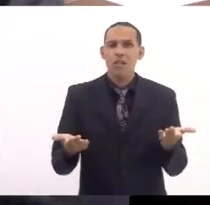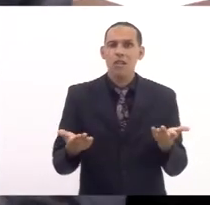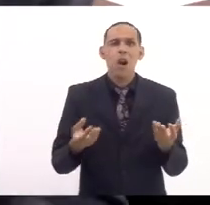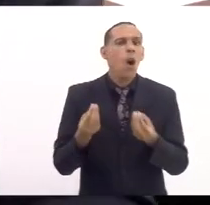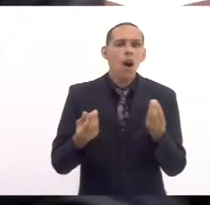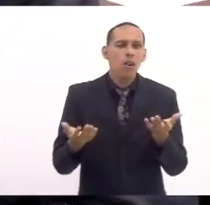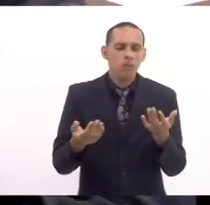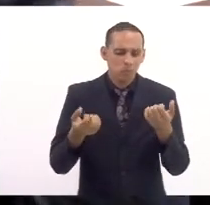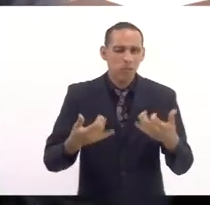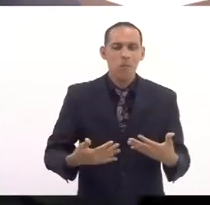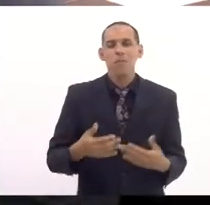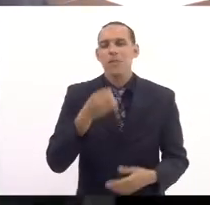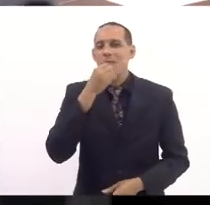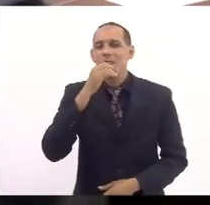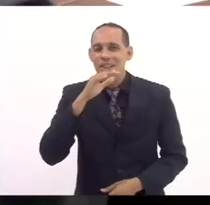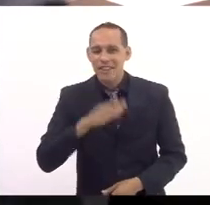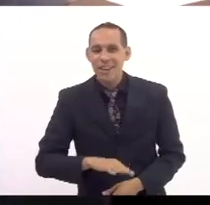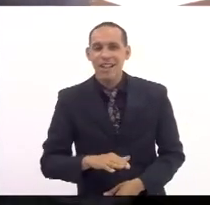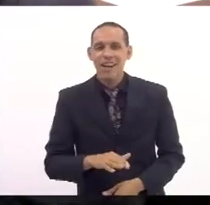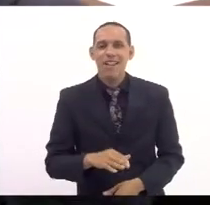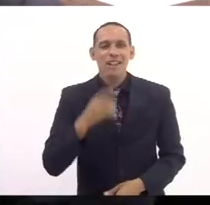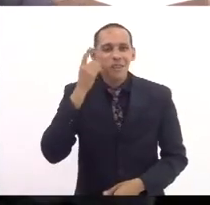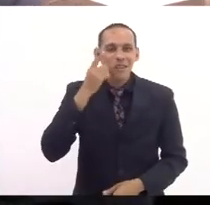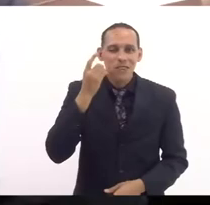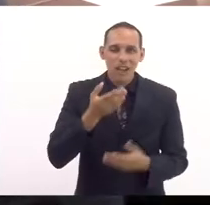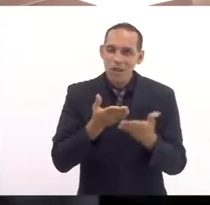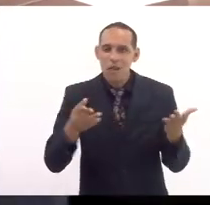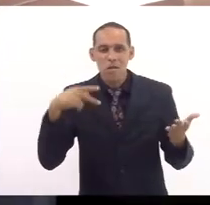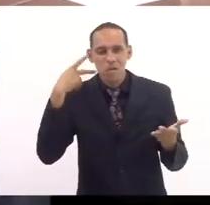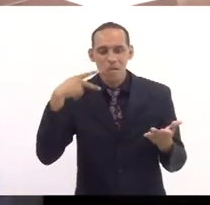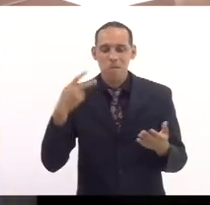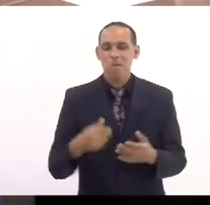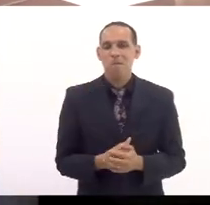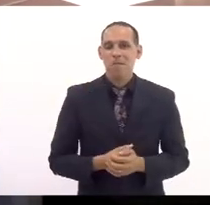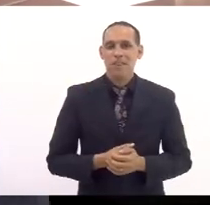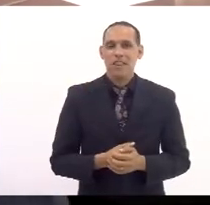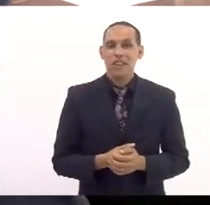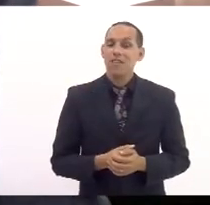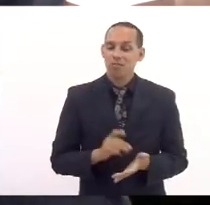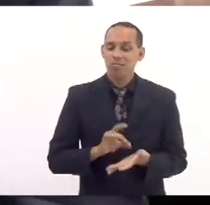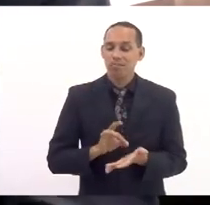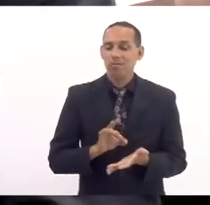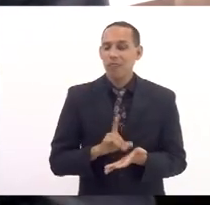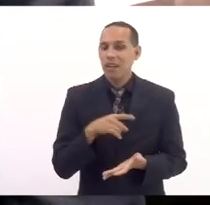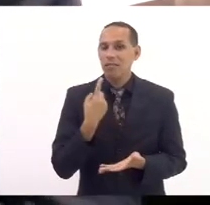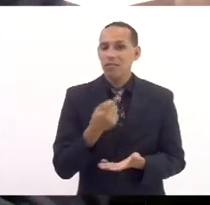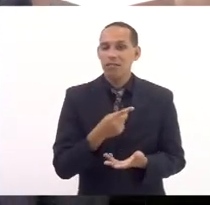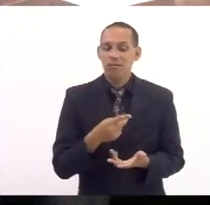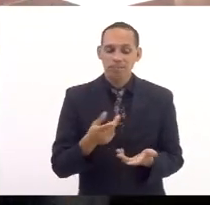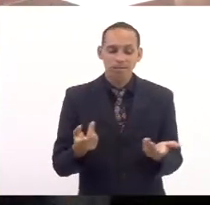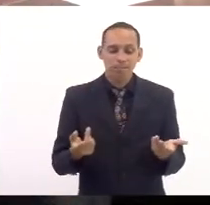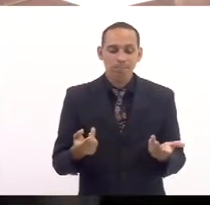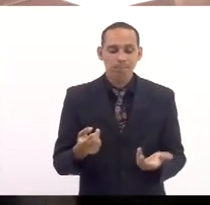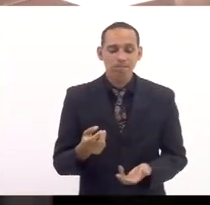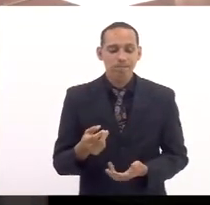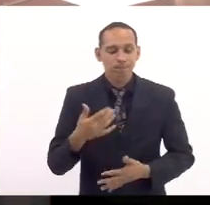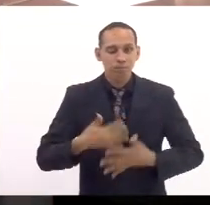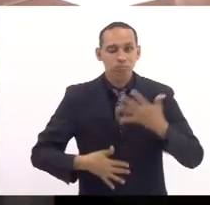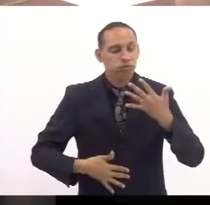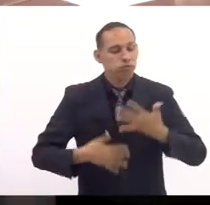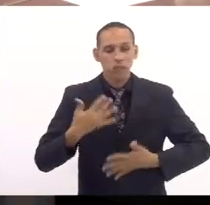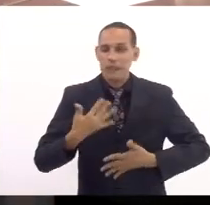Boa tarde, deputada. Boa tarde aos demais parlamentares presentes. Realmente, para a gente é muito frustrante que a gente tome providência, que a